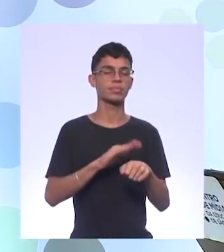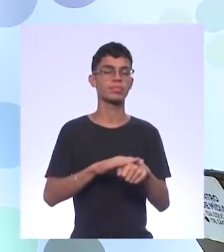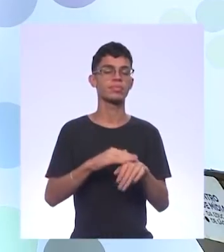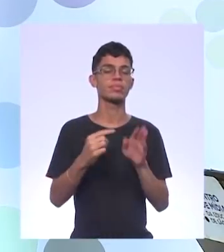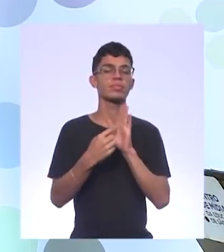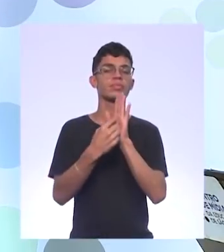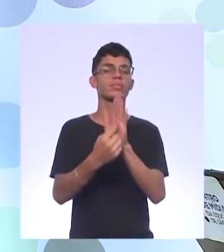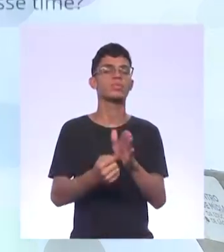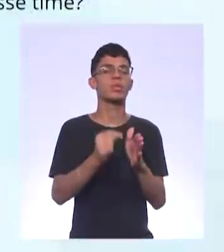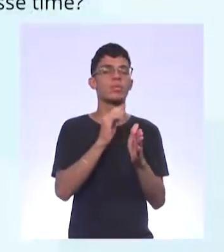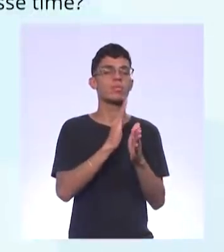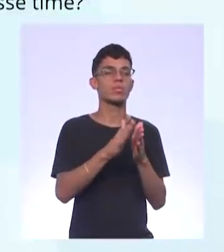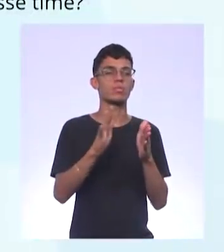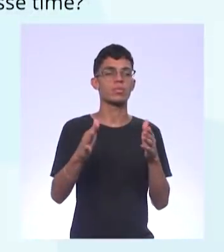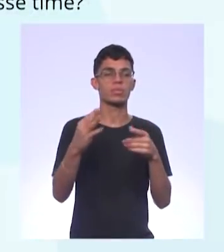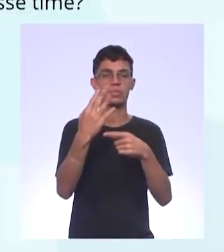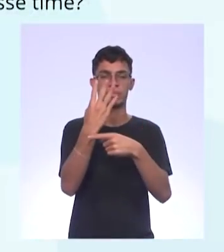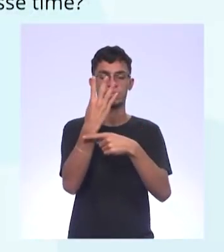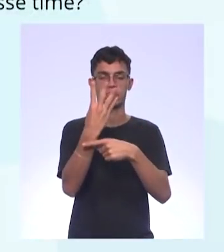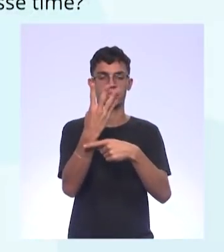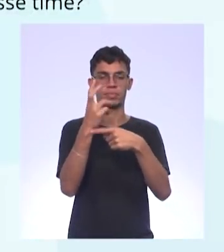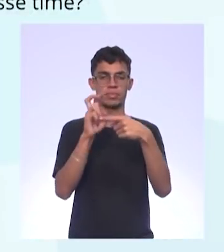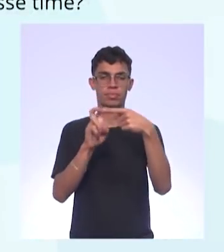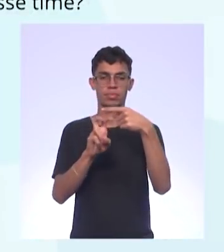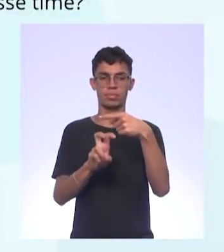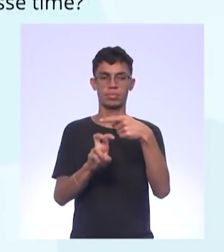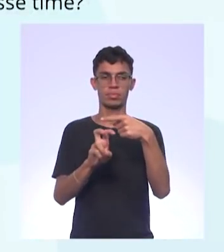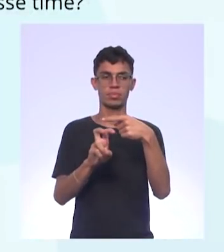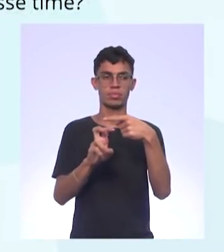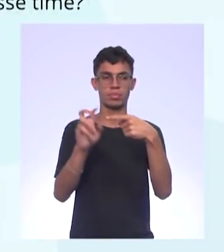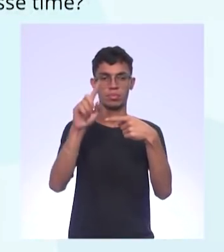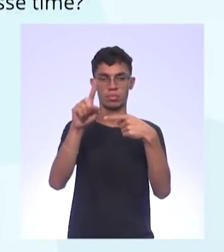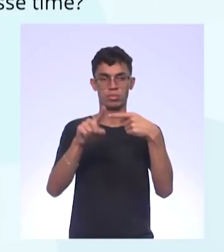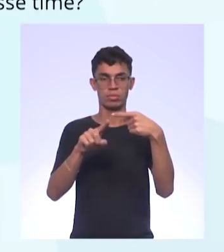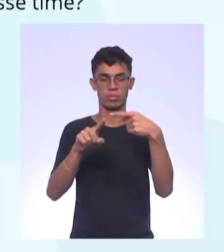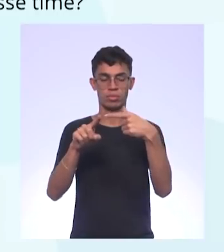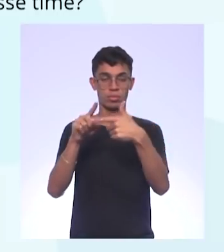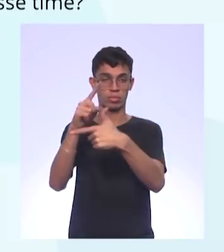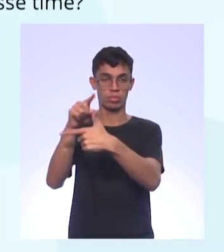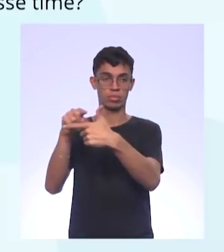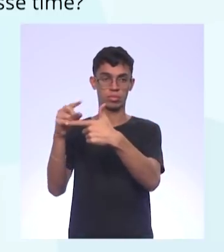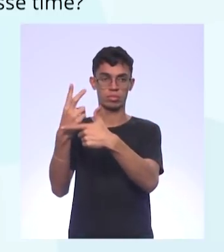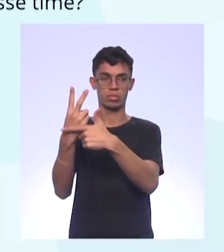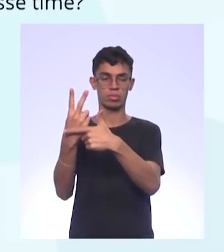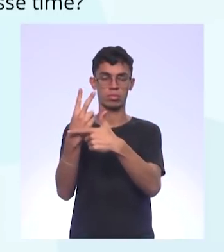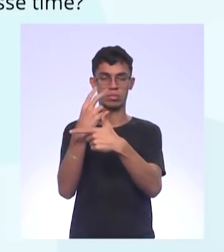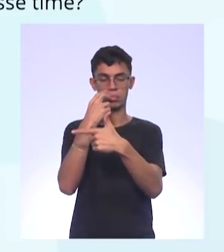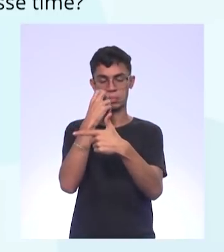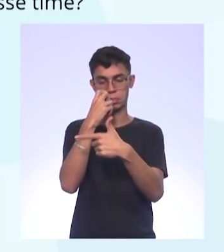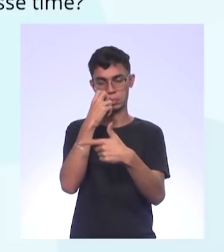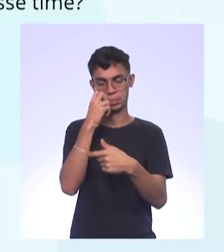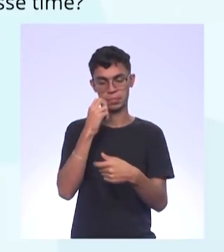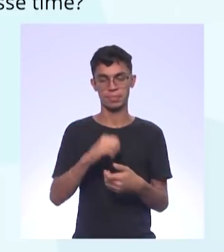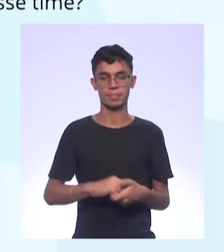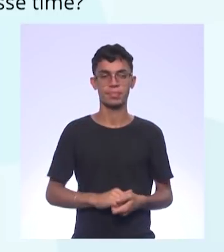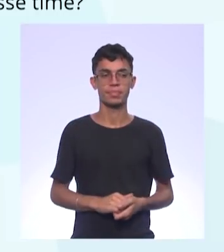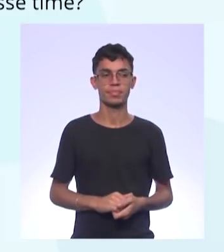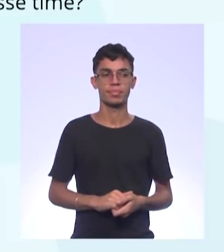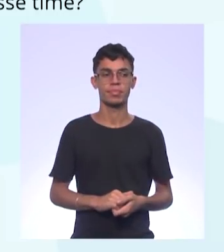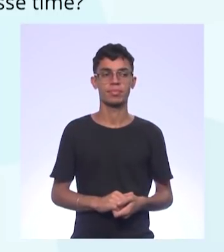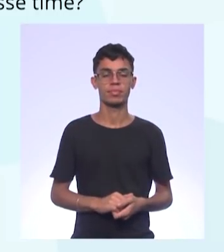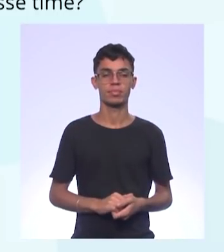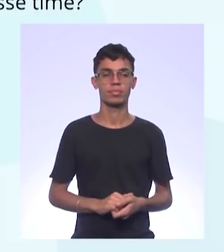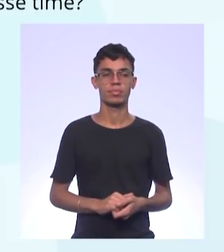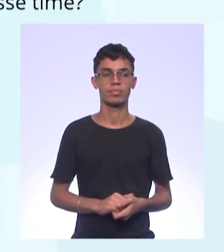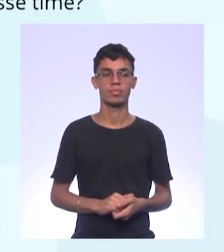passo só quatro quintos Oi e eu vou dividir por dois eu vou fazer duas discussões tá A